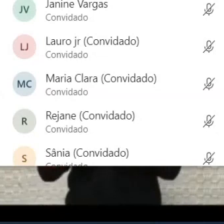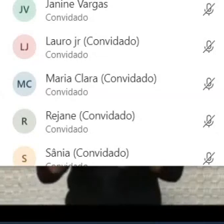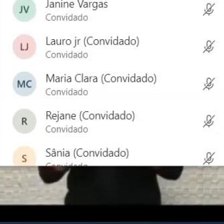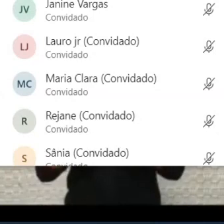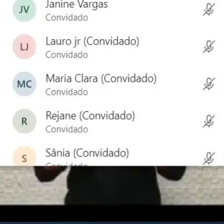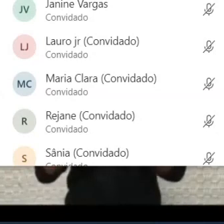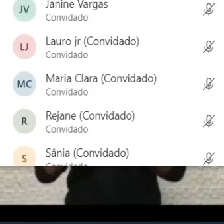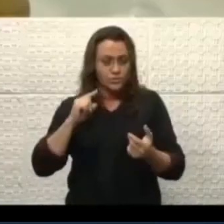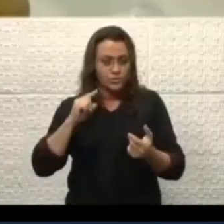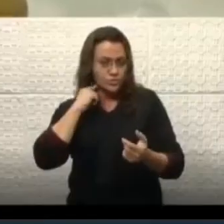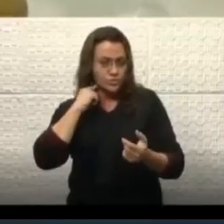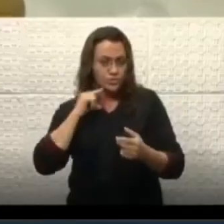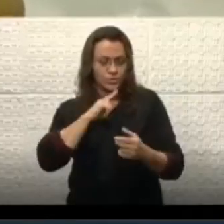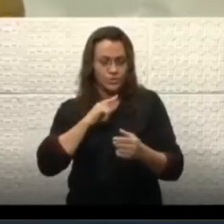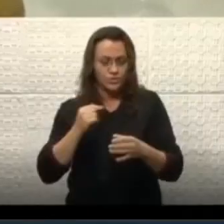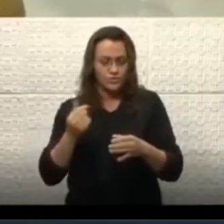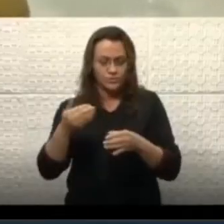material.